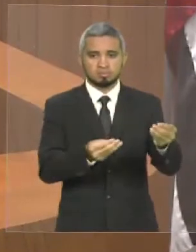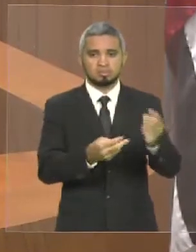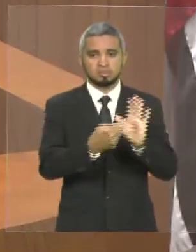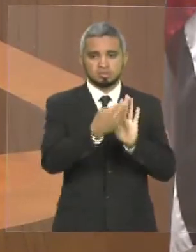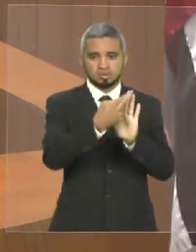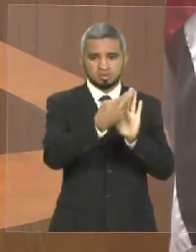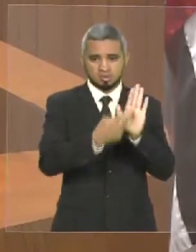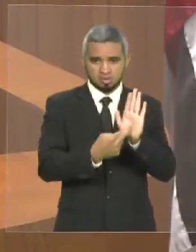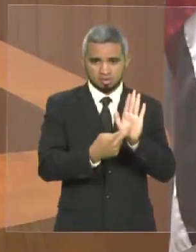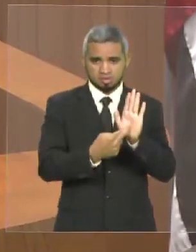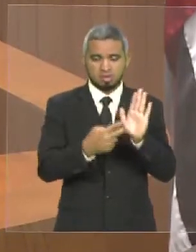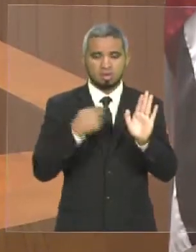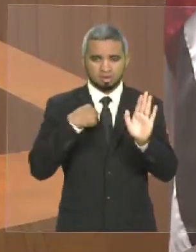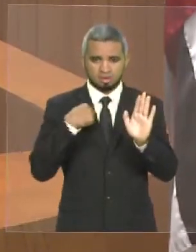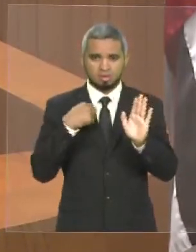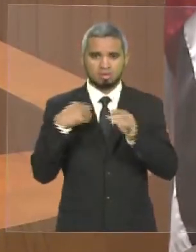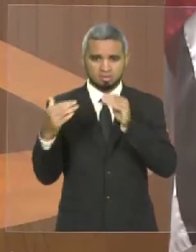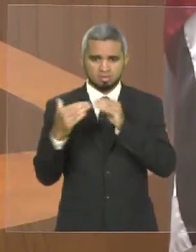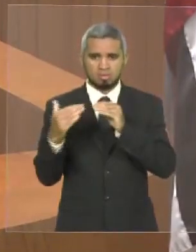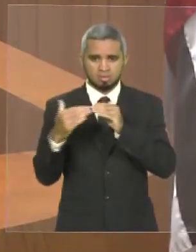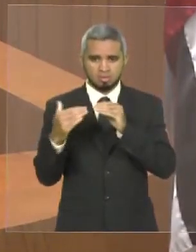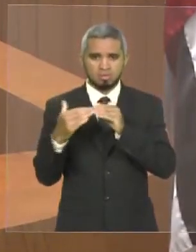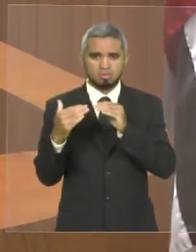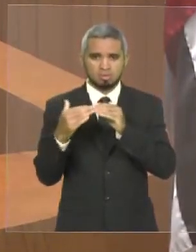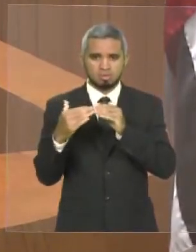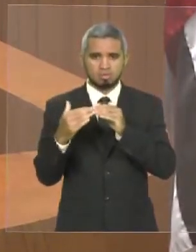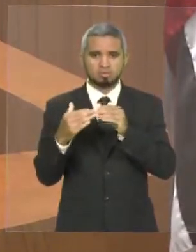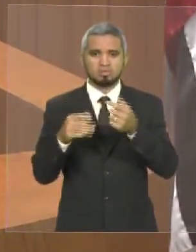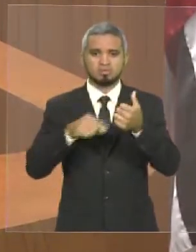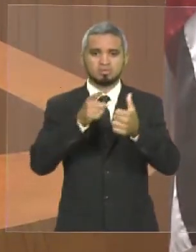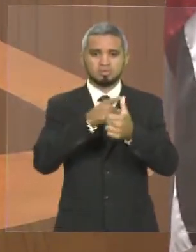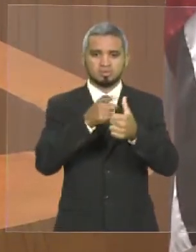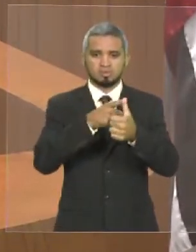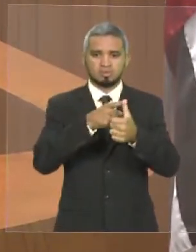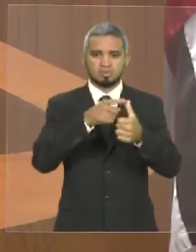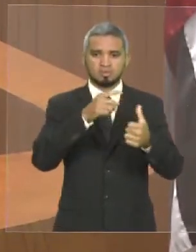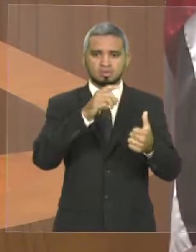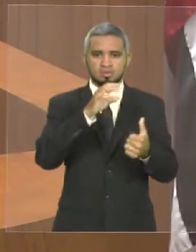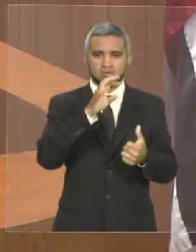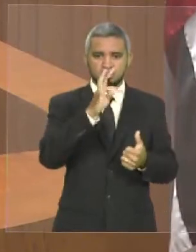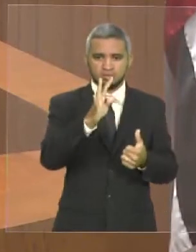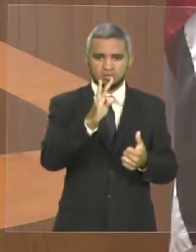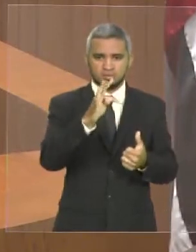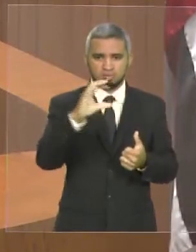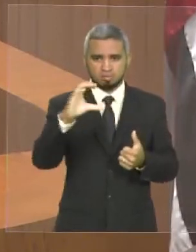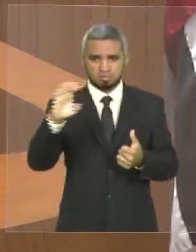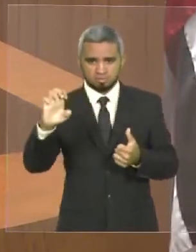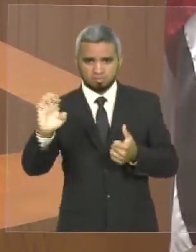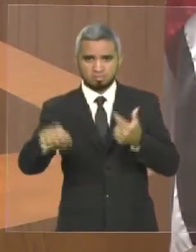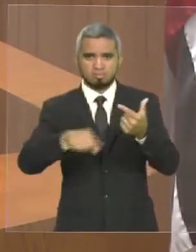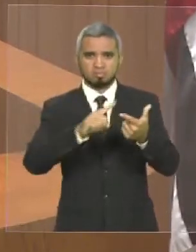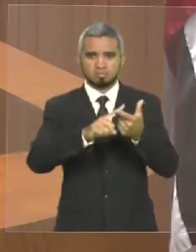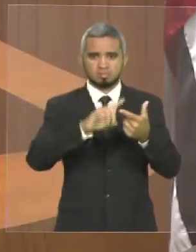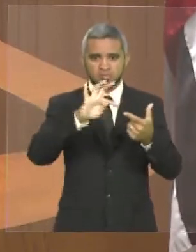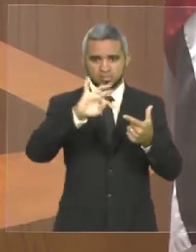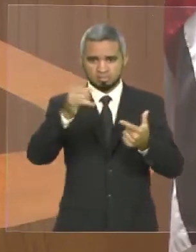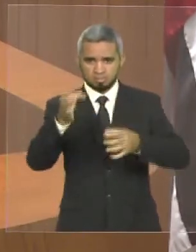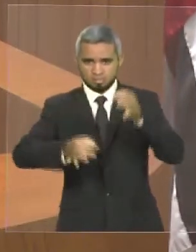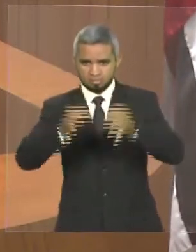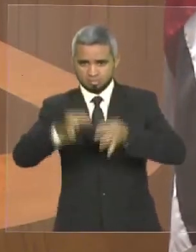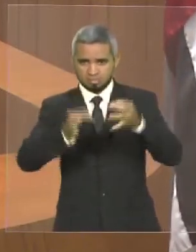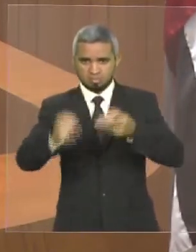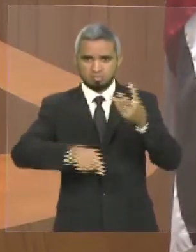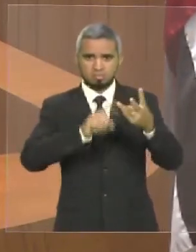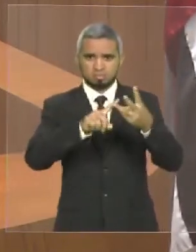que eu sou favorável, assim como foi dado ao Tribunal de Contas do Estado, ao Tribunal de Justiça, ao Ministério